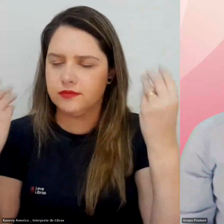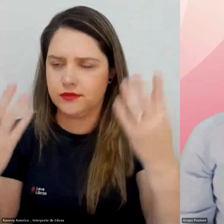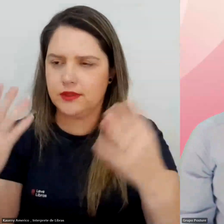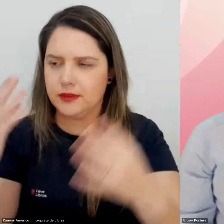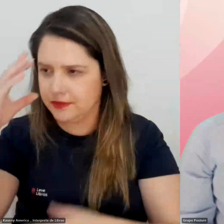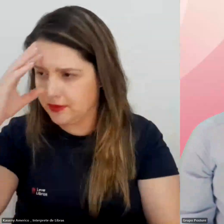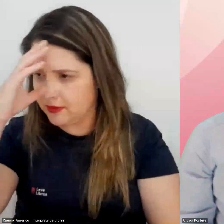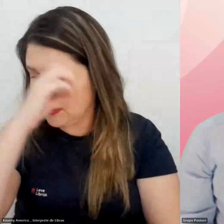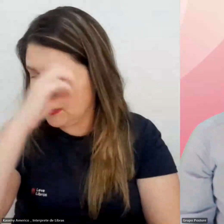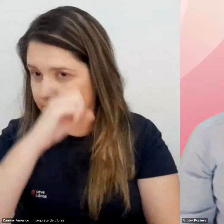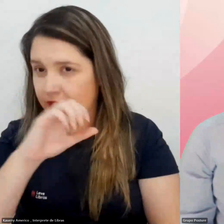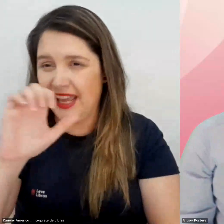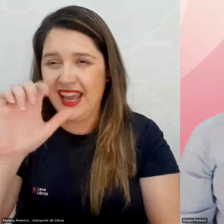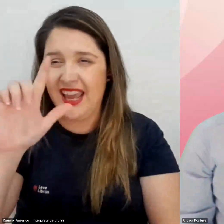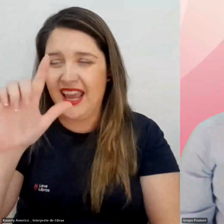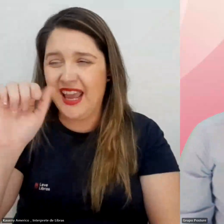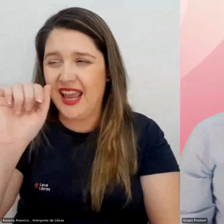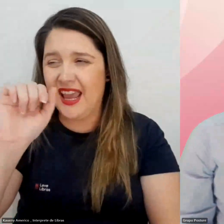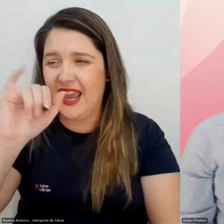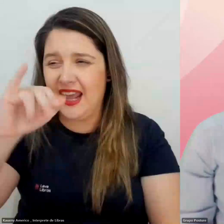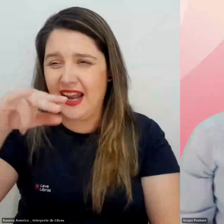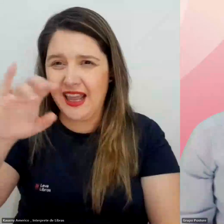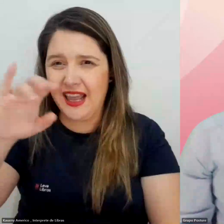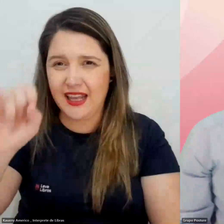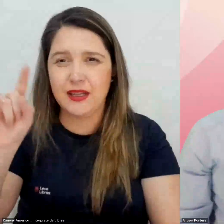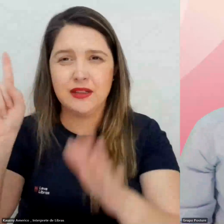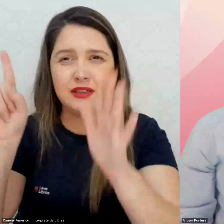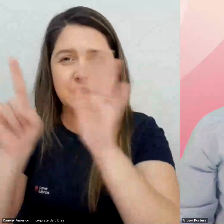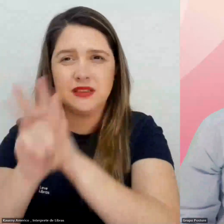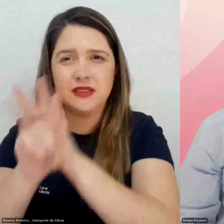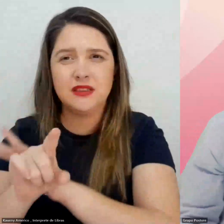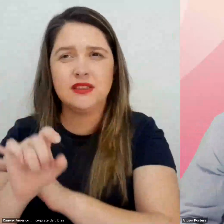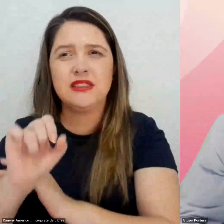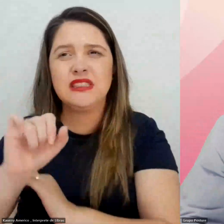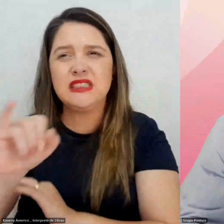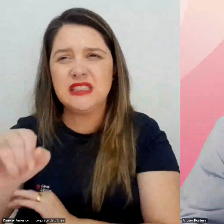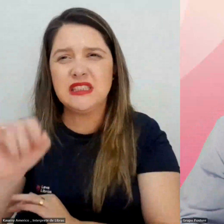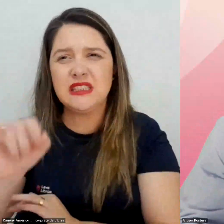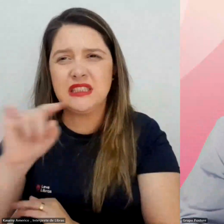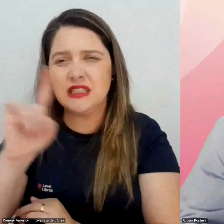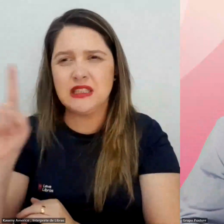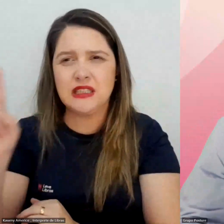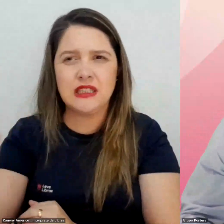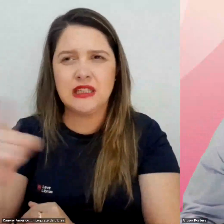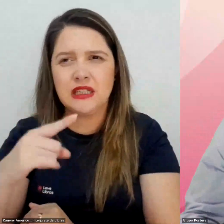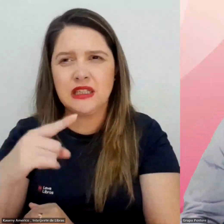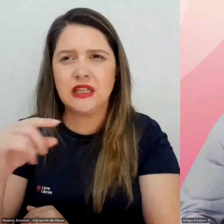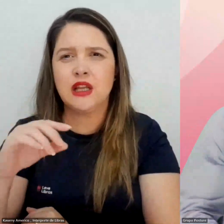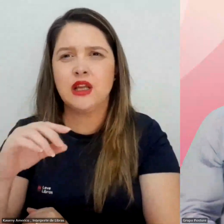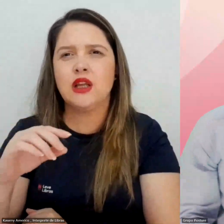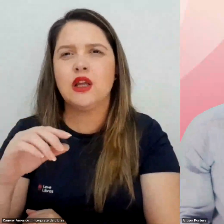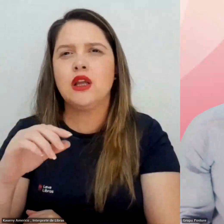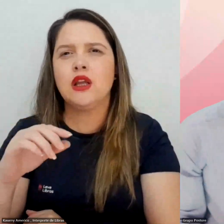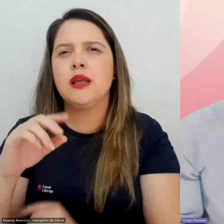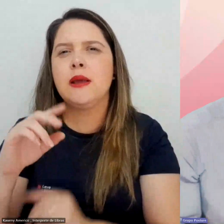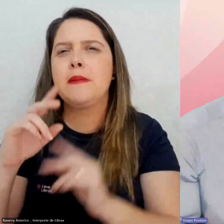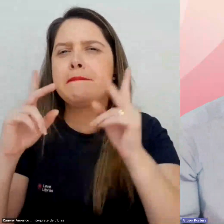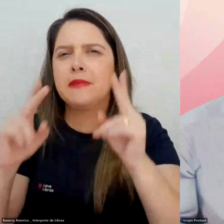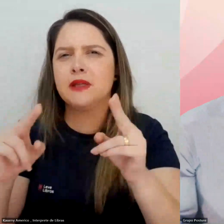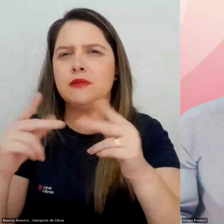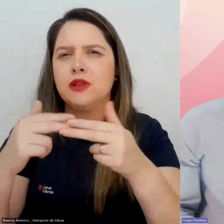Elaine perguntou, doutor, cisto e nódulo é a mesma coisa? São as mesmas coisas? O cisto